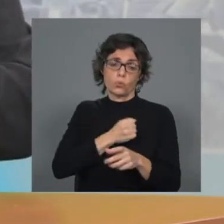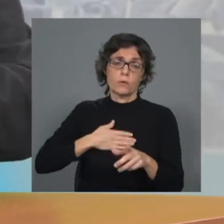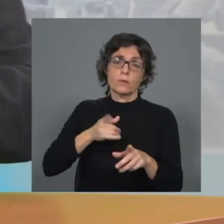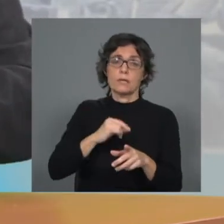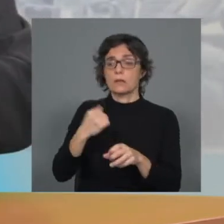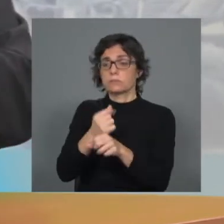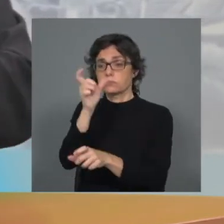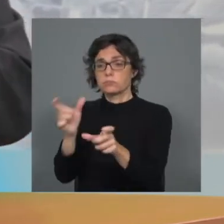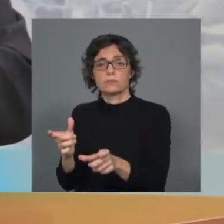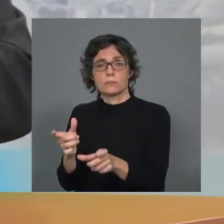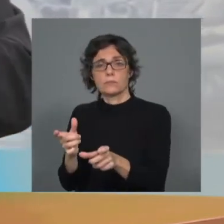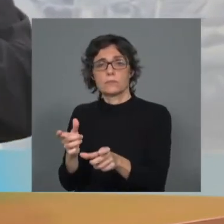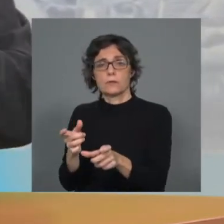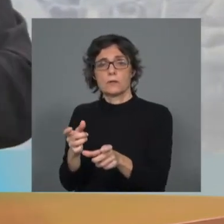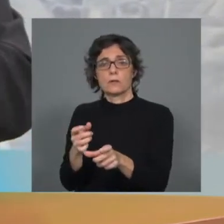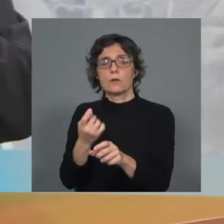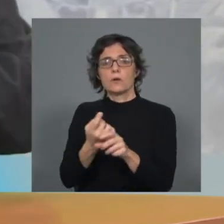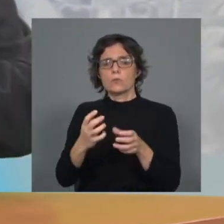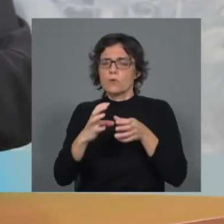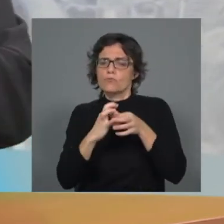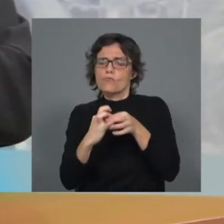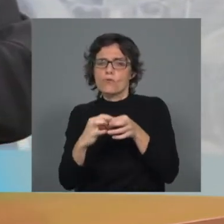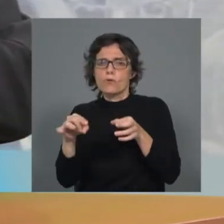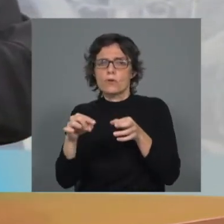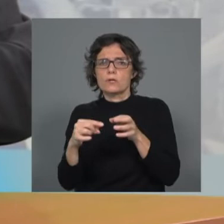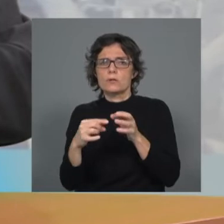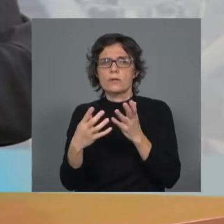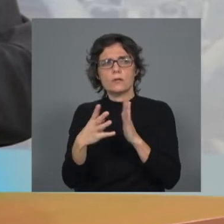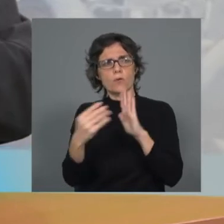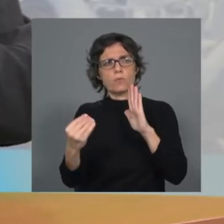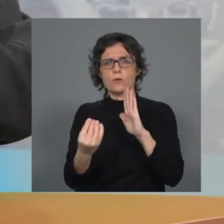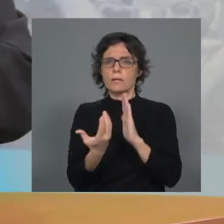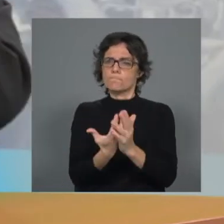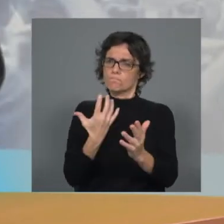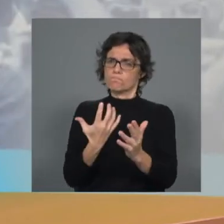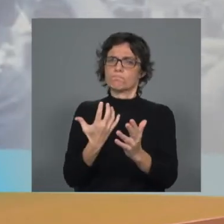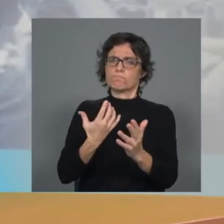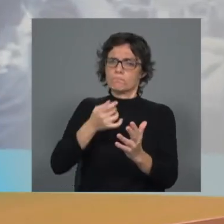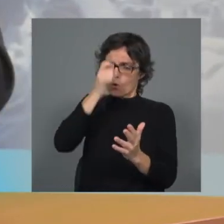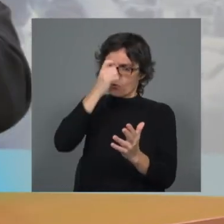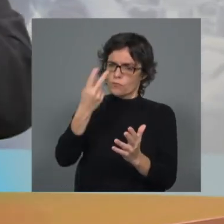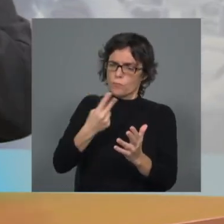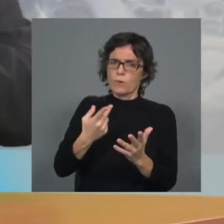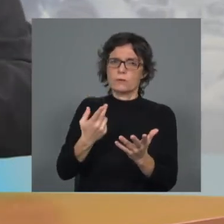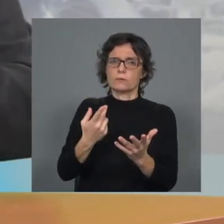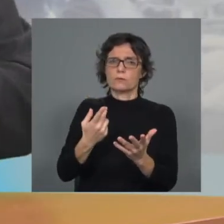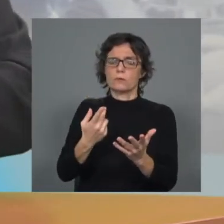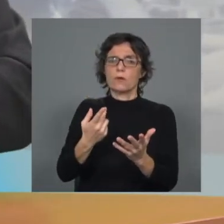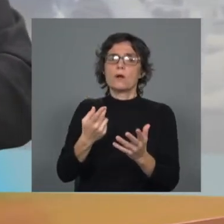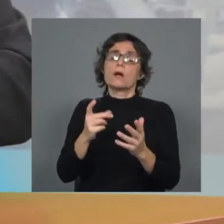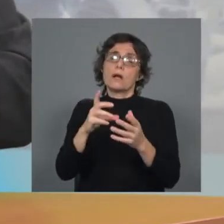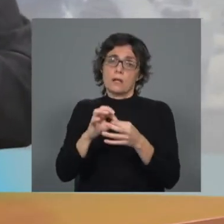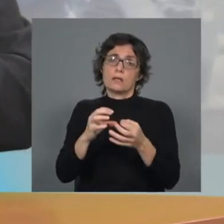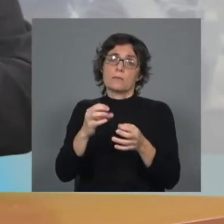ser, de certa forma, pioneiros ou um modelo, os empresários e trabalhadores católicos, porque têm um ponto de